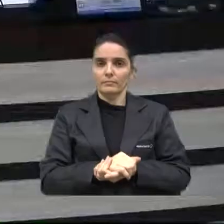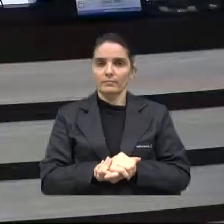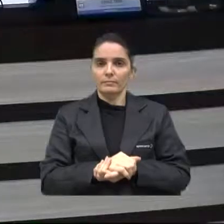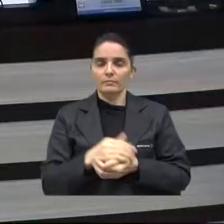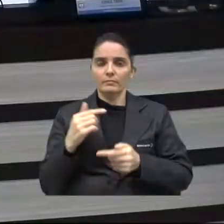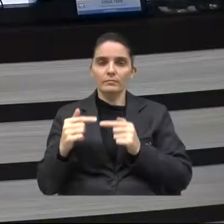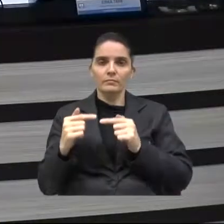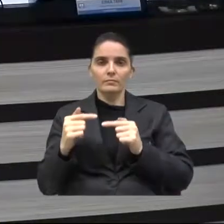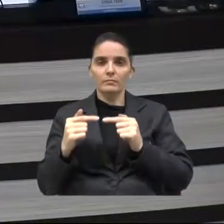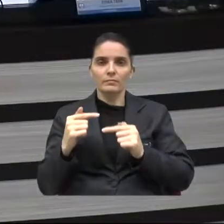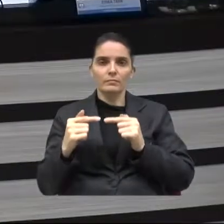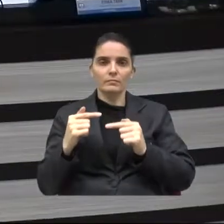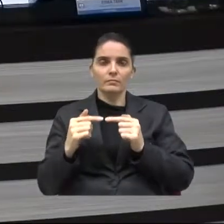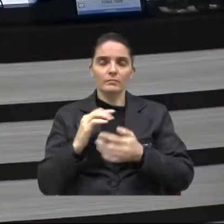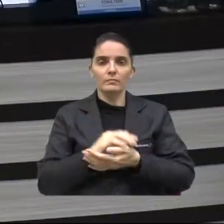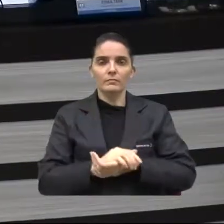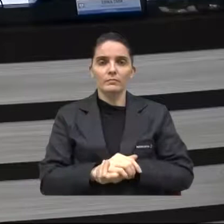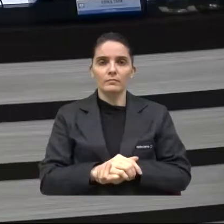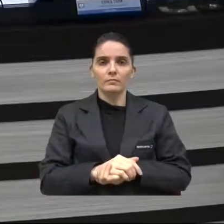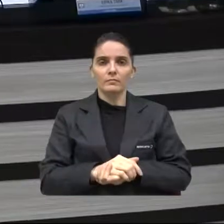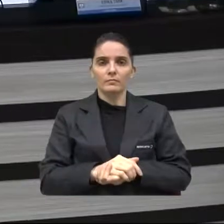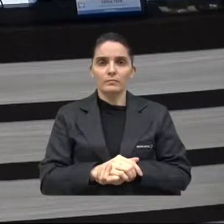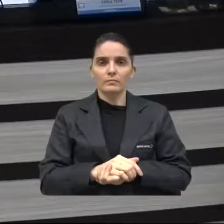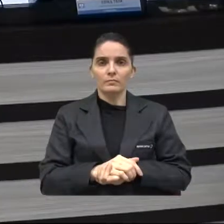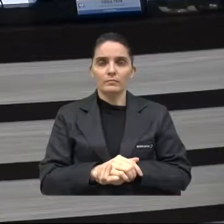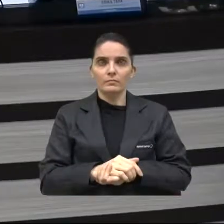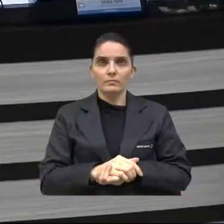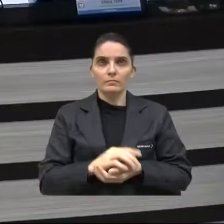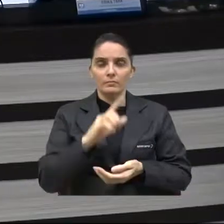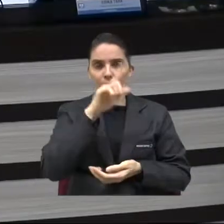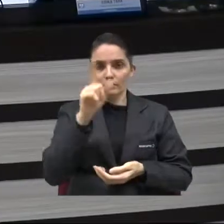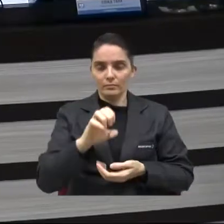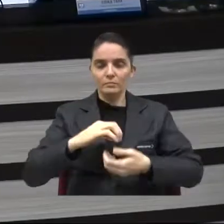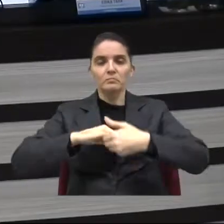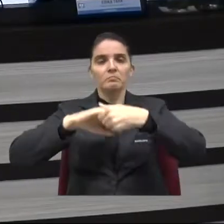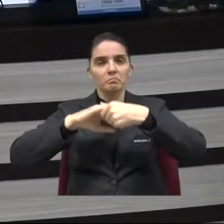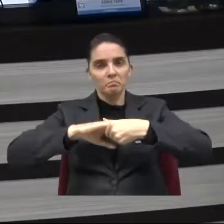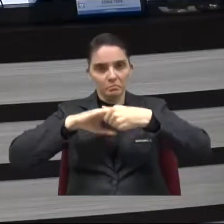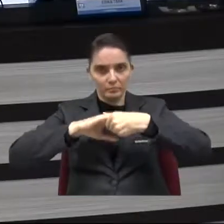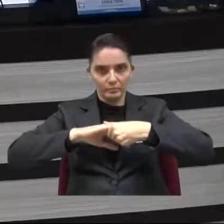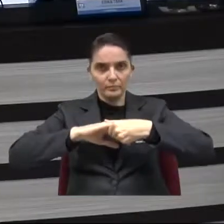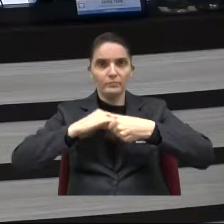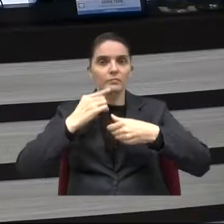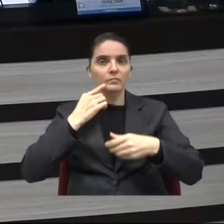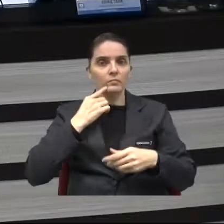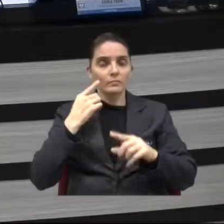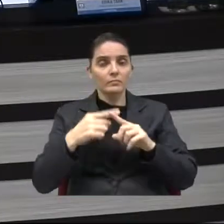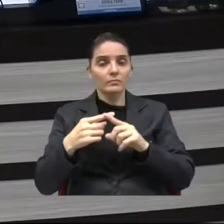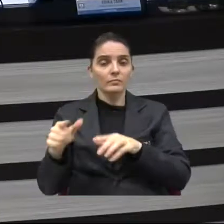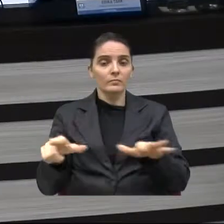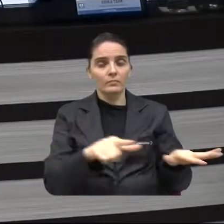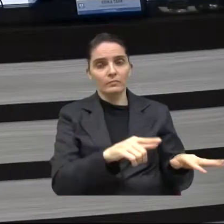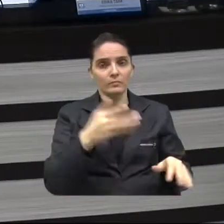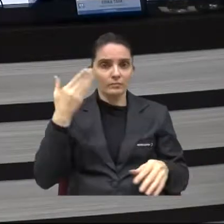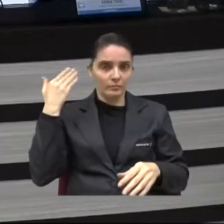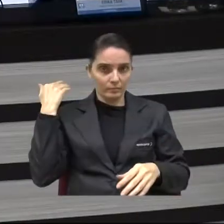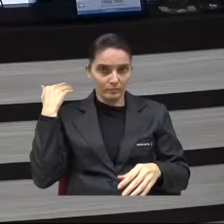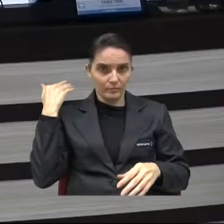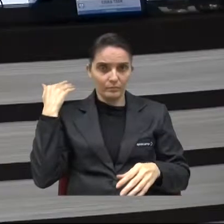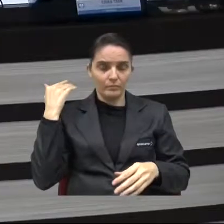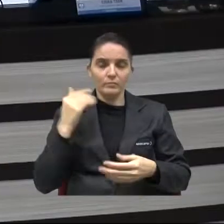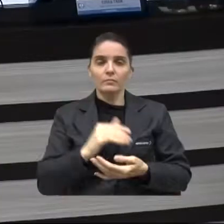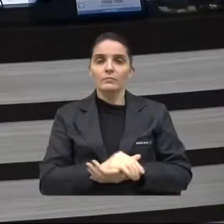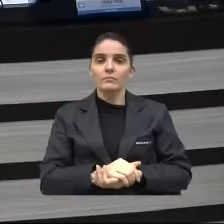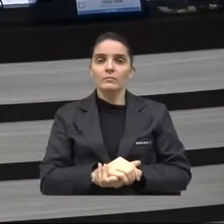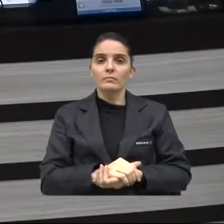Continue a discussão. Queria parabenizar o Cleiton e dizer que na semana passada tem